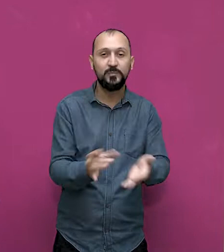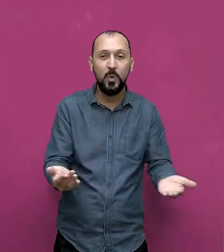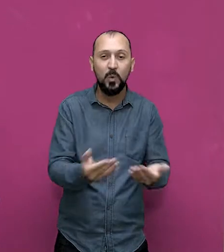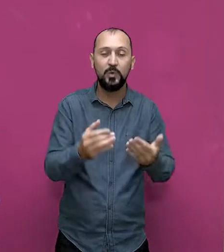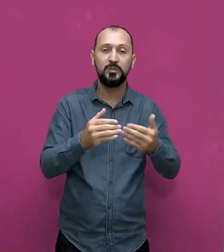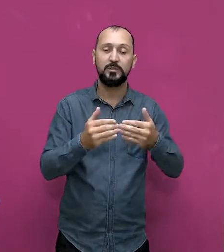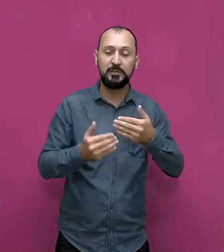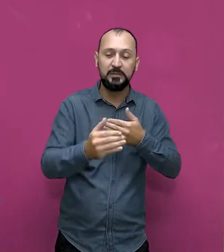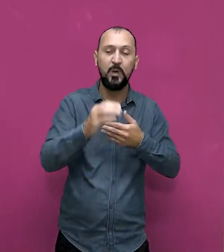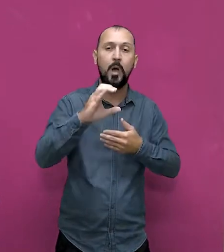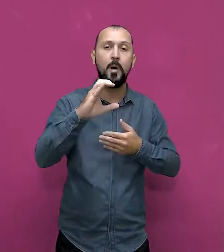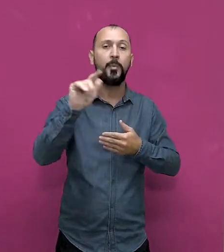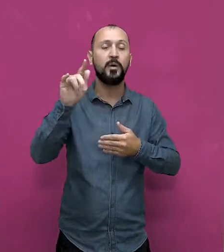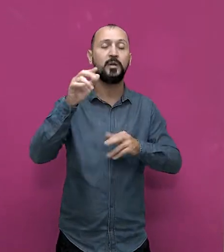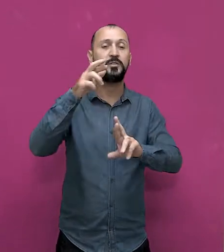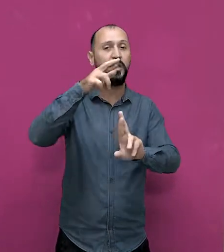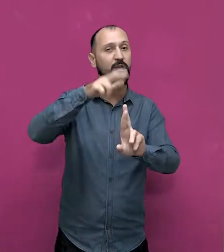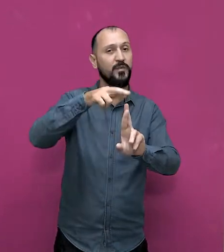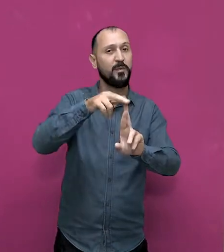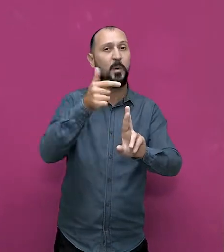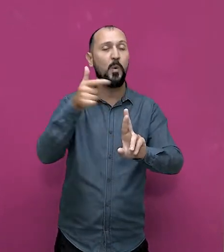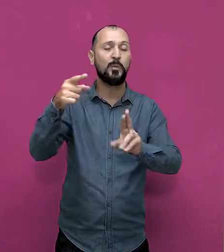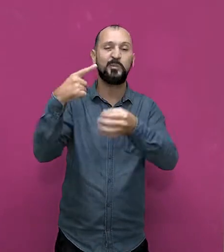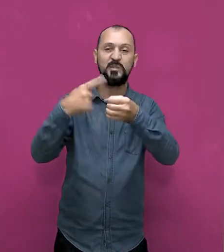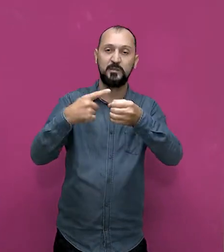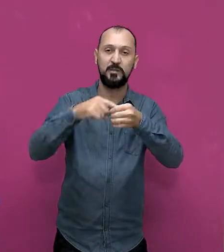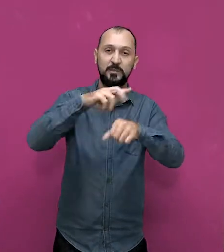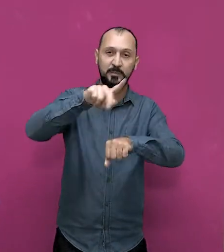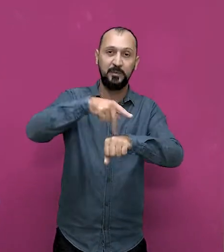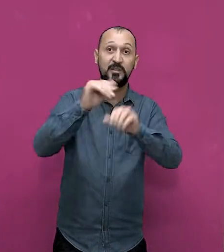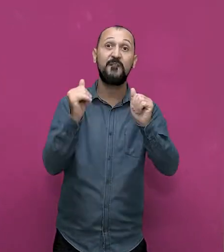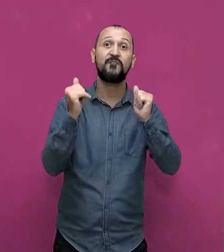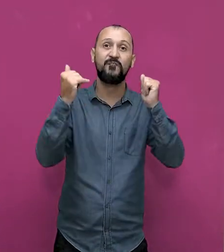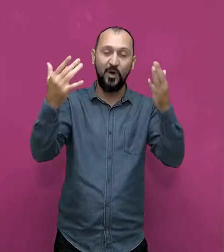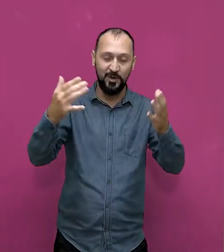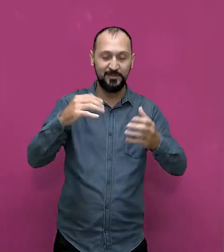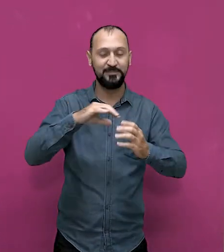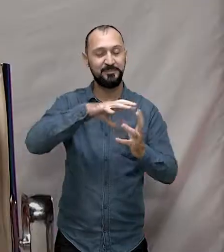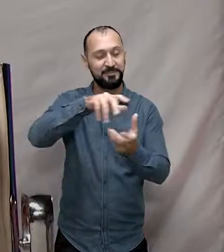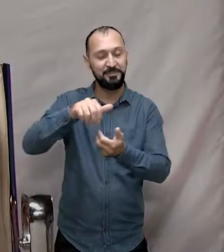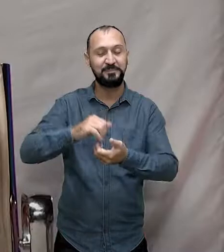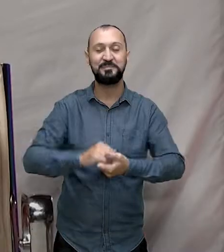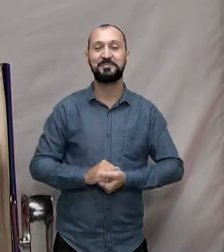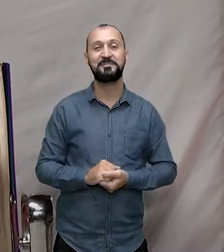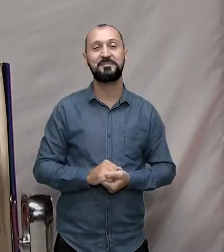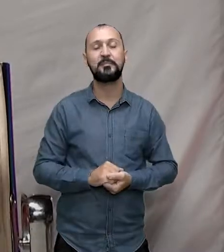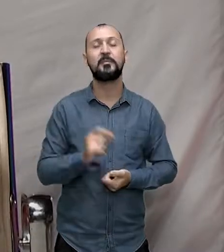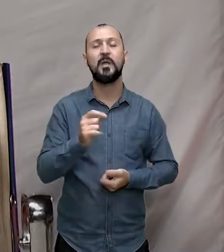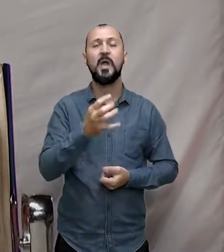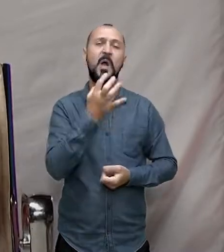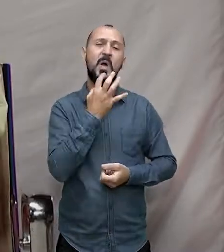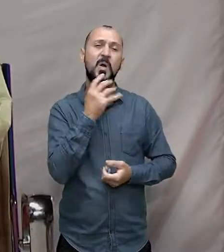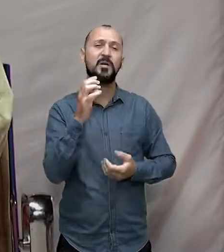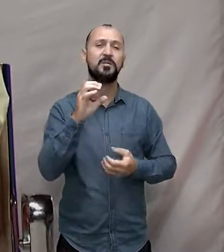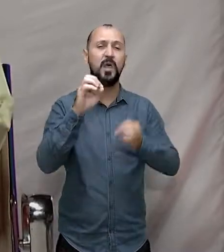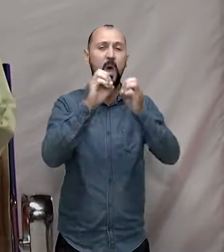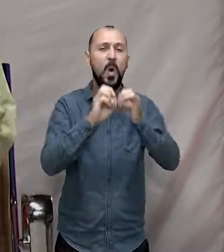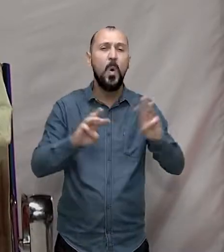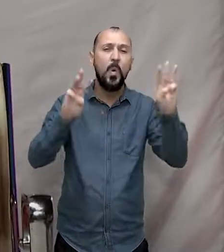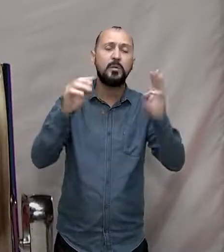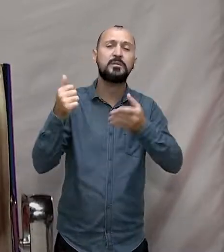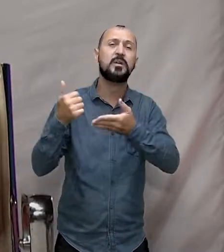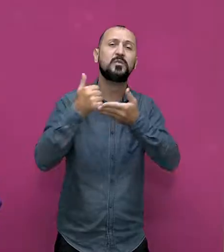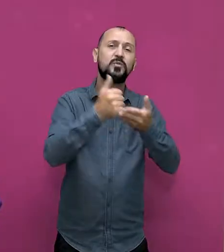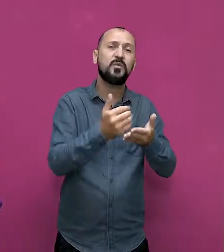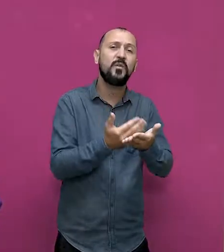nossa realidade. E hoje Campo Grande, inclusive, é referência para outras cidades do país e até fora do país. E com todo esse conhecimento da ONU,